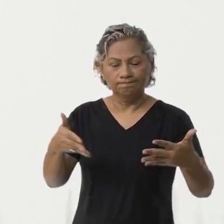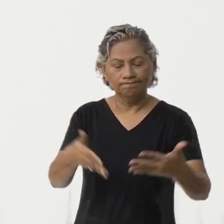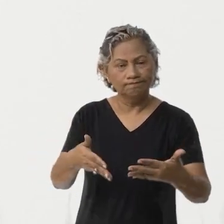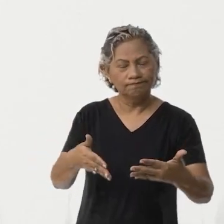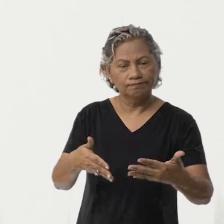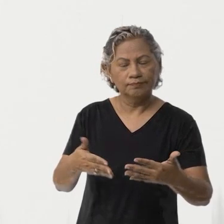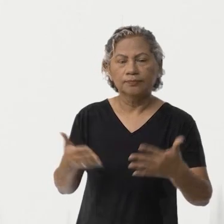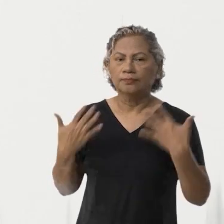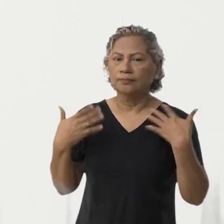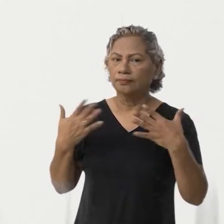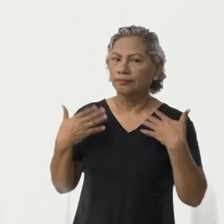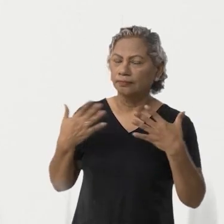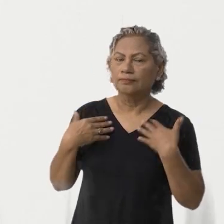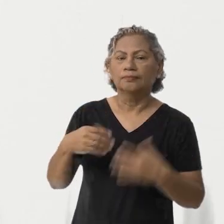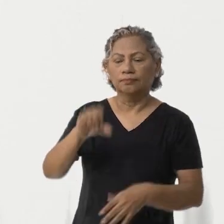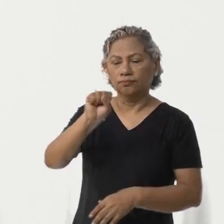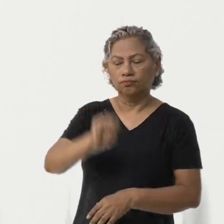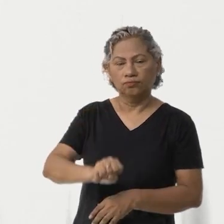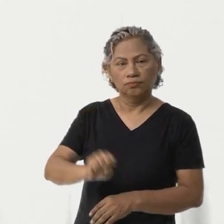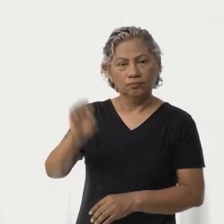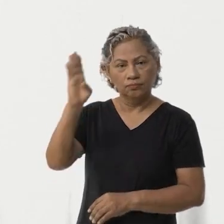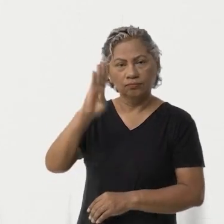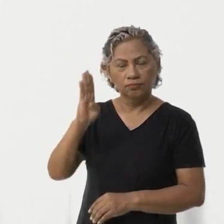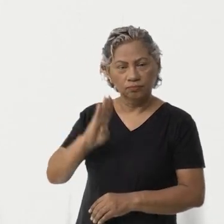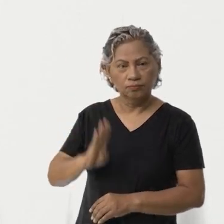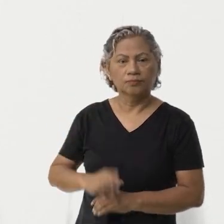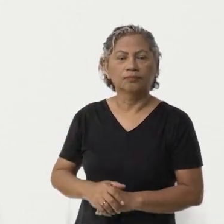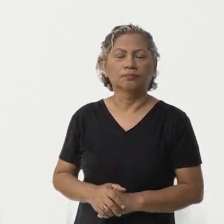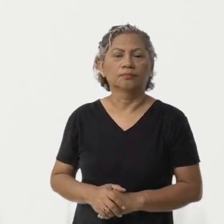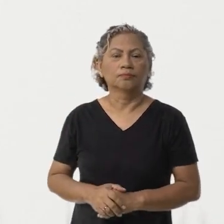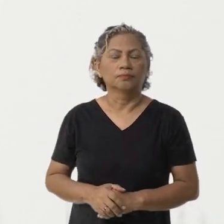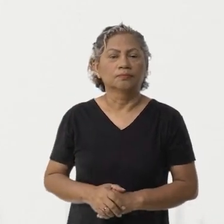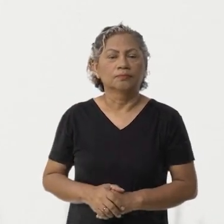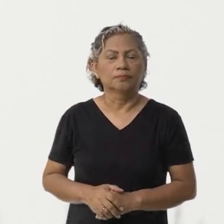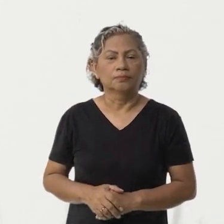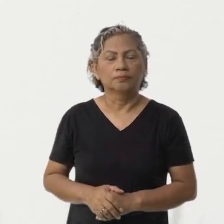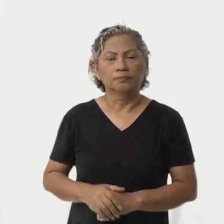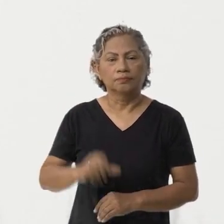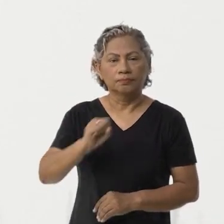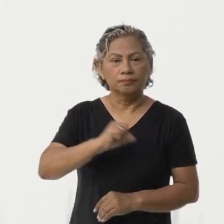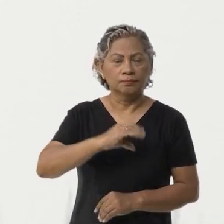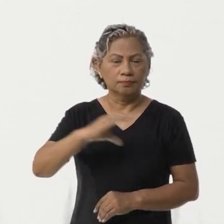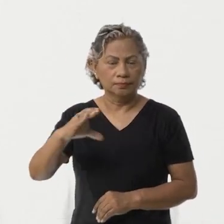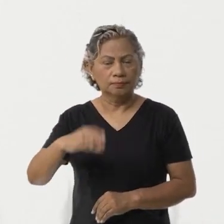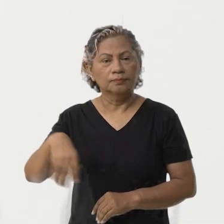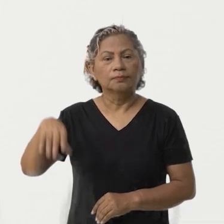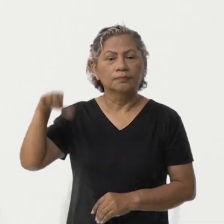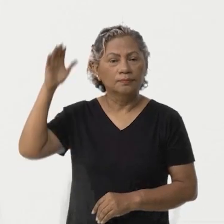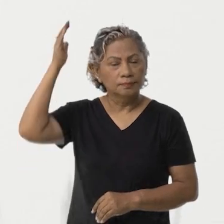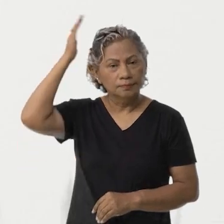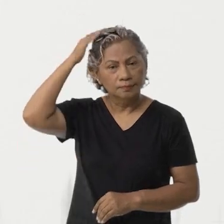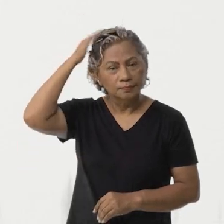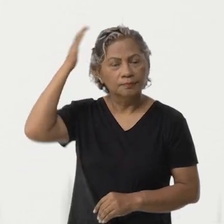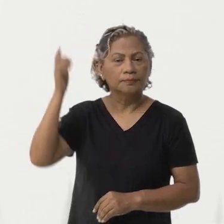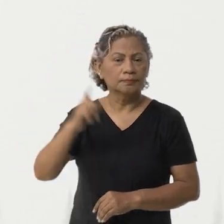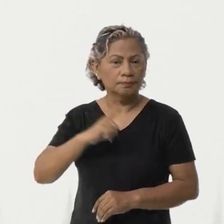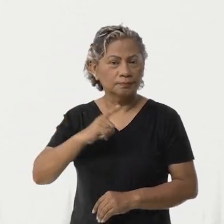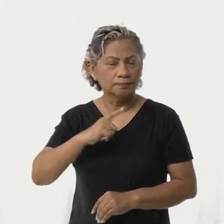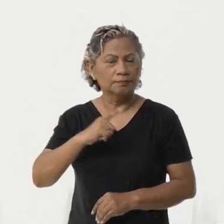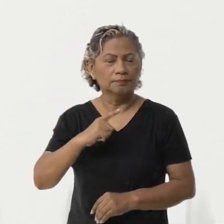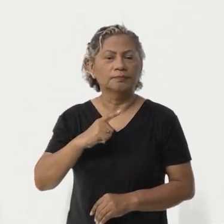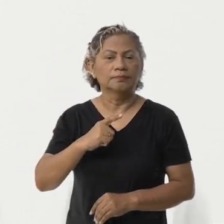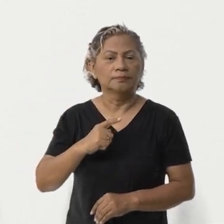climas mais quentes. No entanto, no sul do Brasil, Rio Grande do Sul, Santa Catarina e Paraná, a gente vai